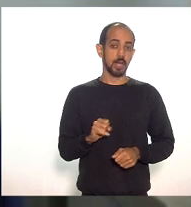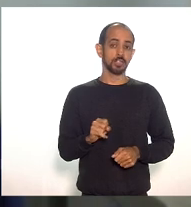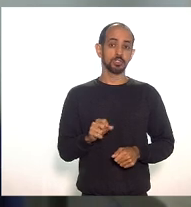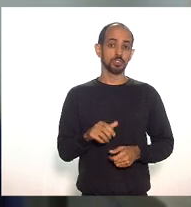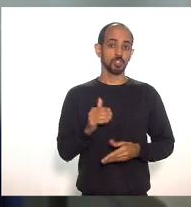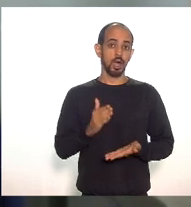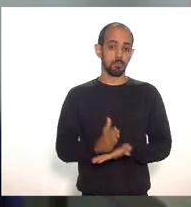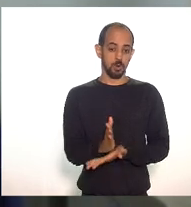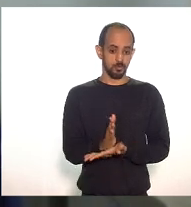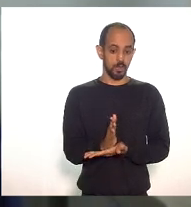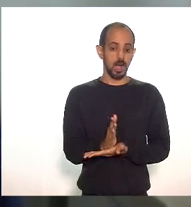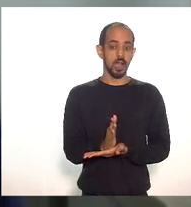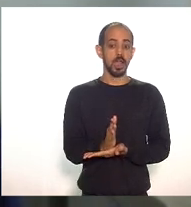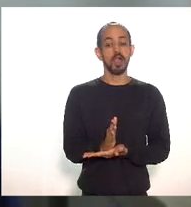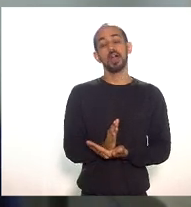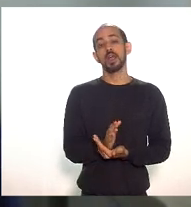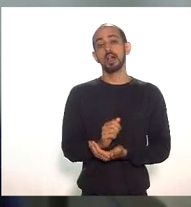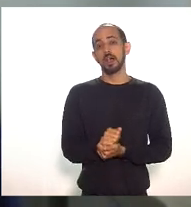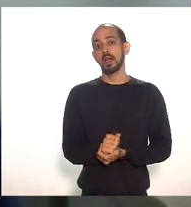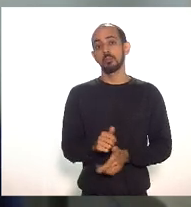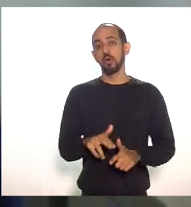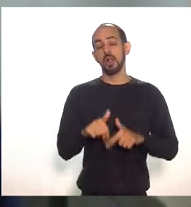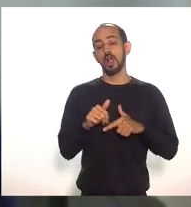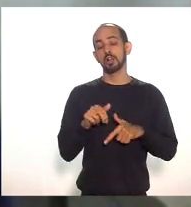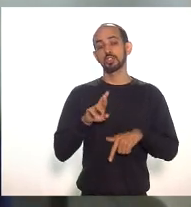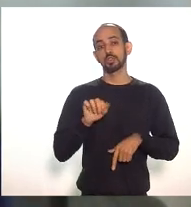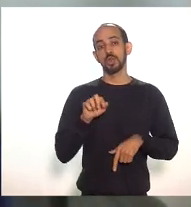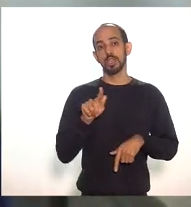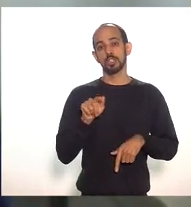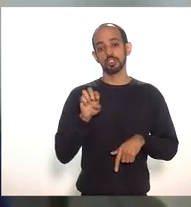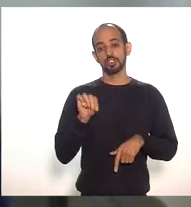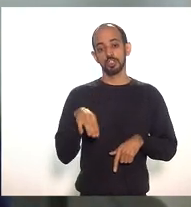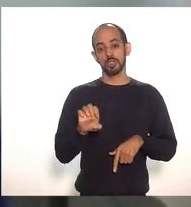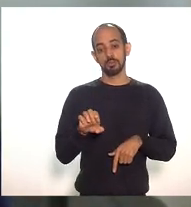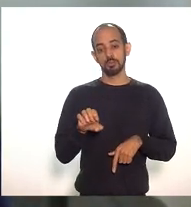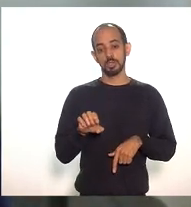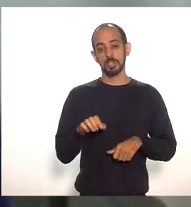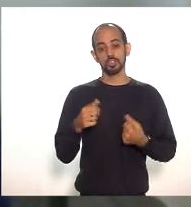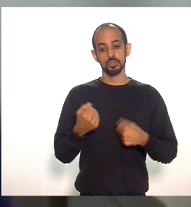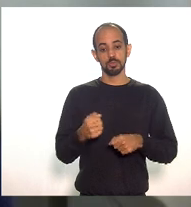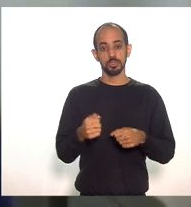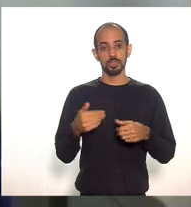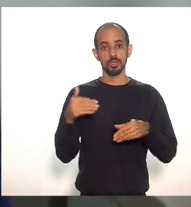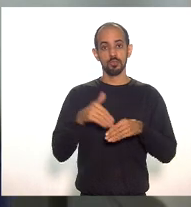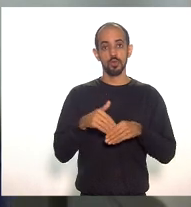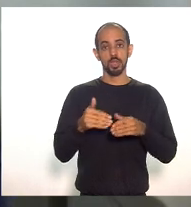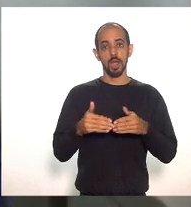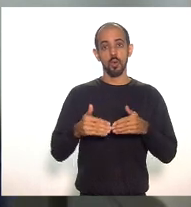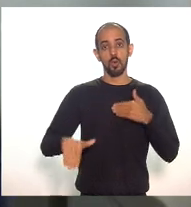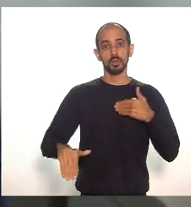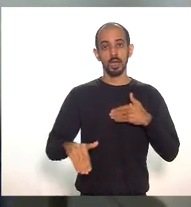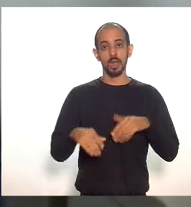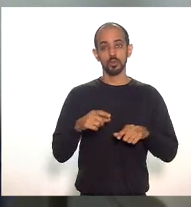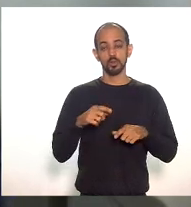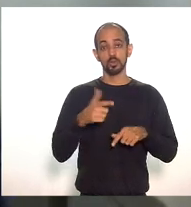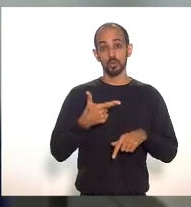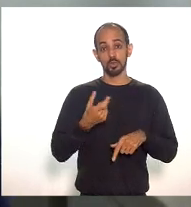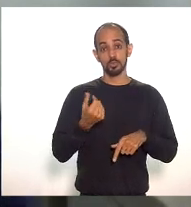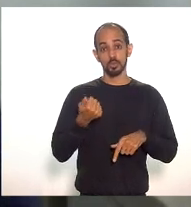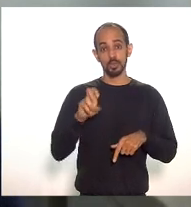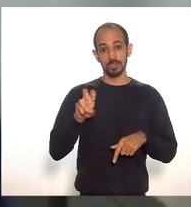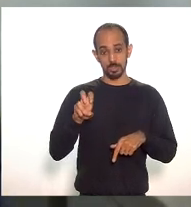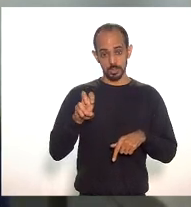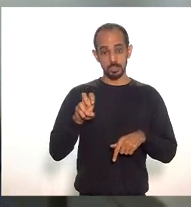questionavelmente para um macular o regime de recuperação fiscal votar contrário porque o projeto falta de 2015